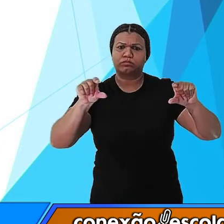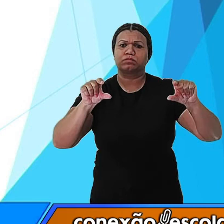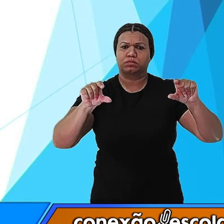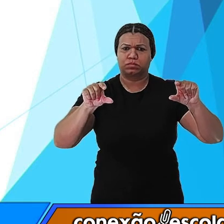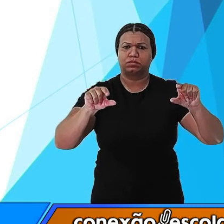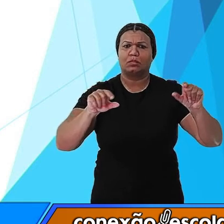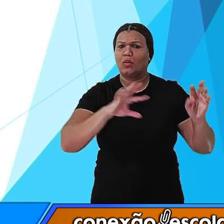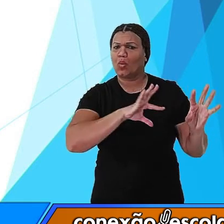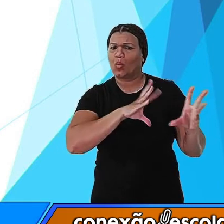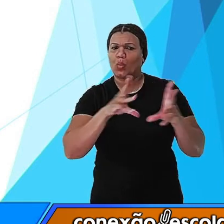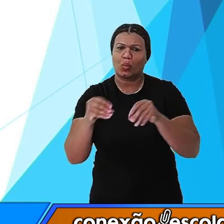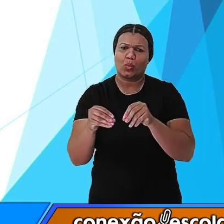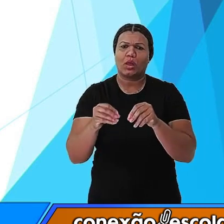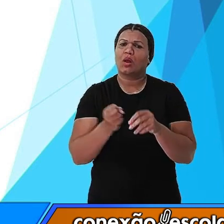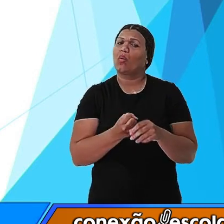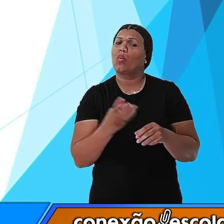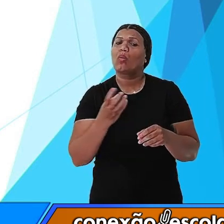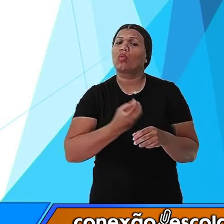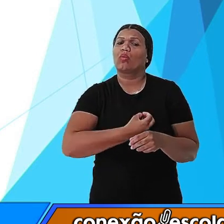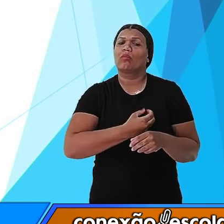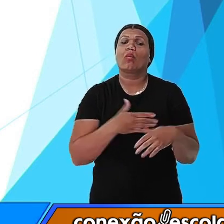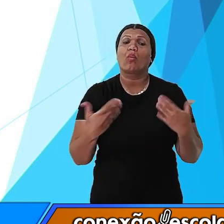No total,